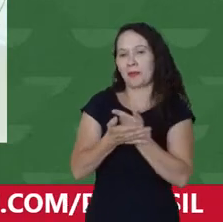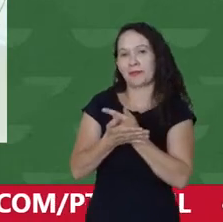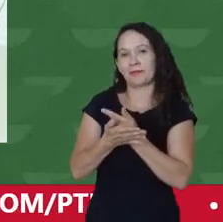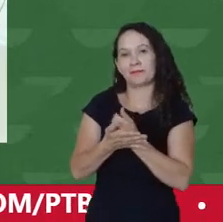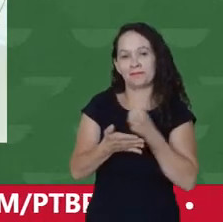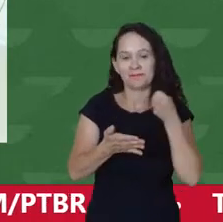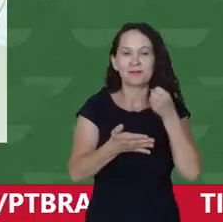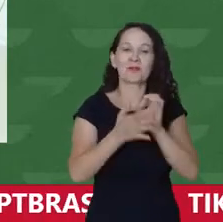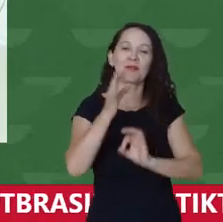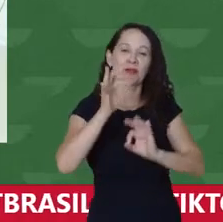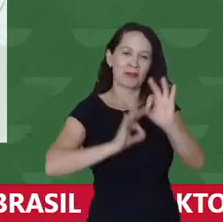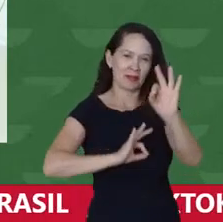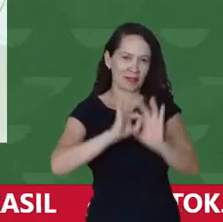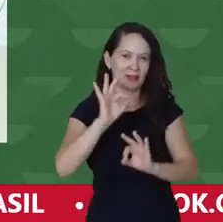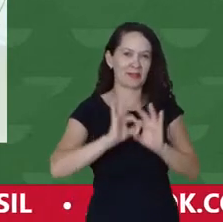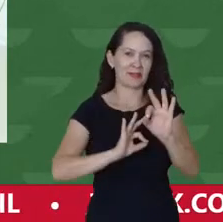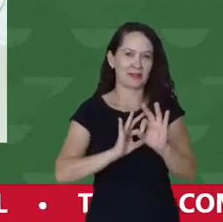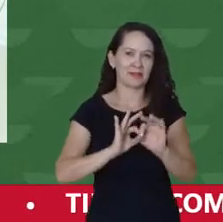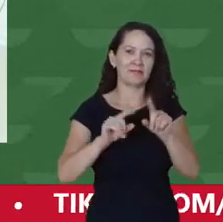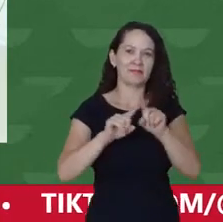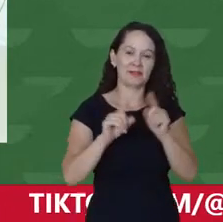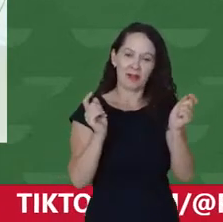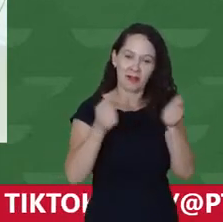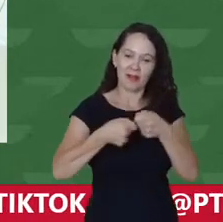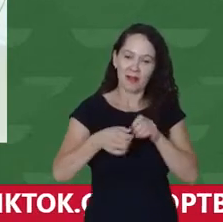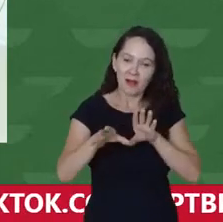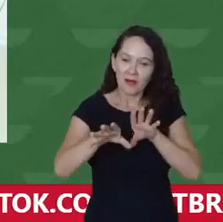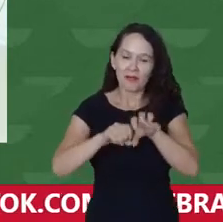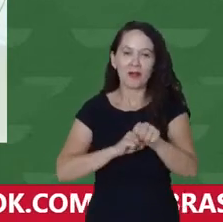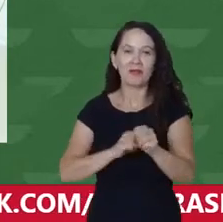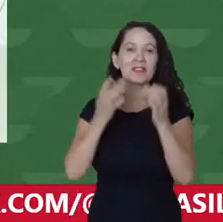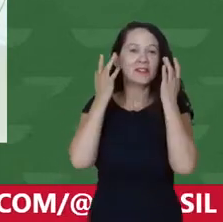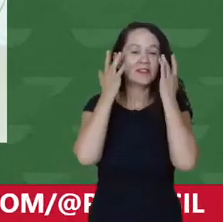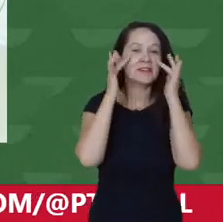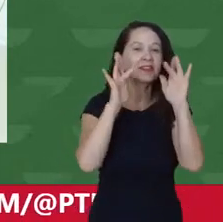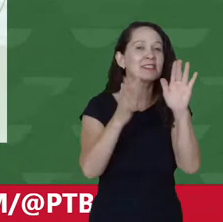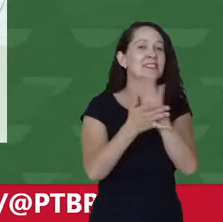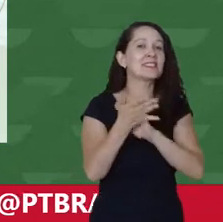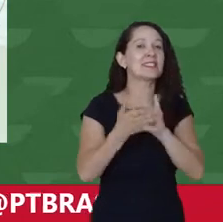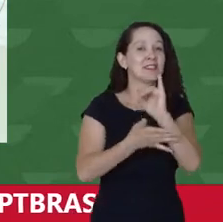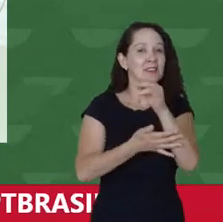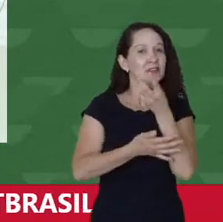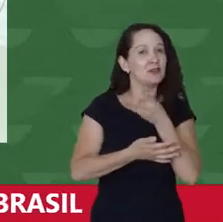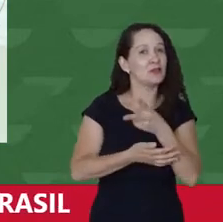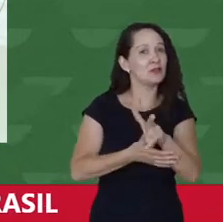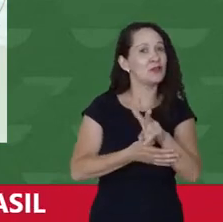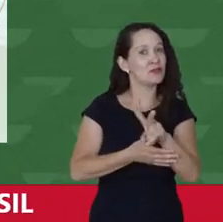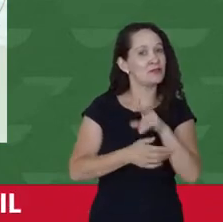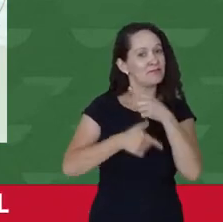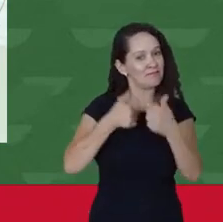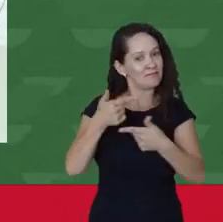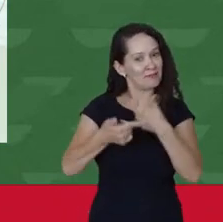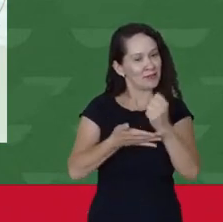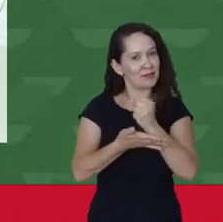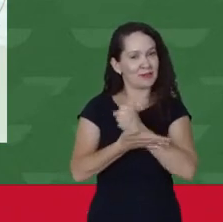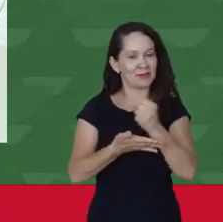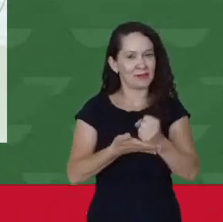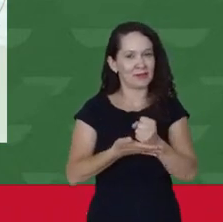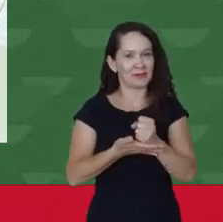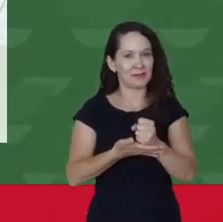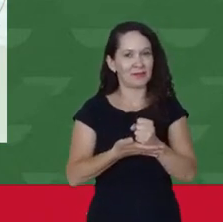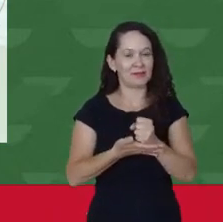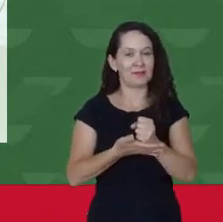ele vai se preparar, que ele vai se capacitar. Ele nem sabe se vai continuar